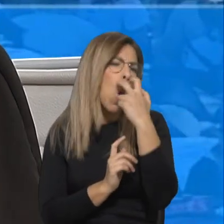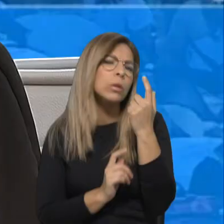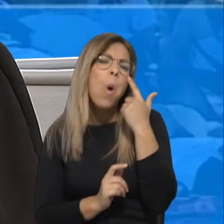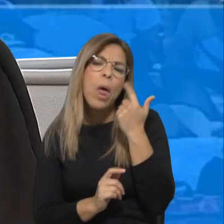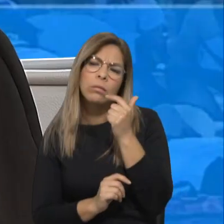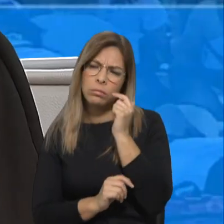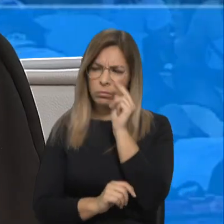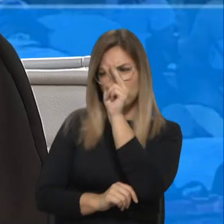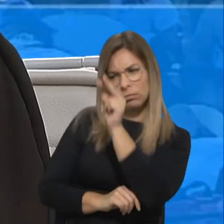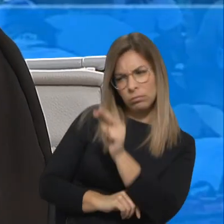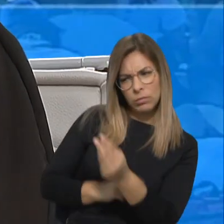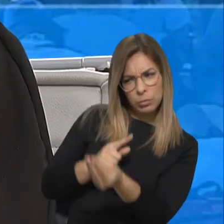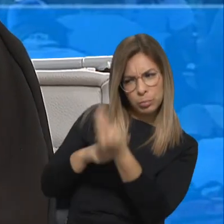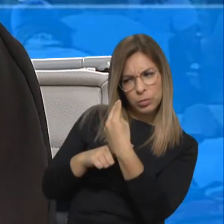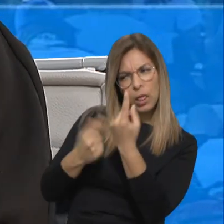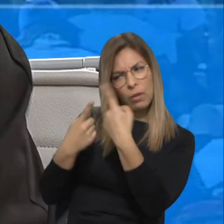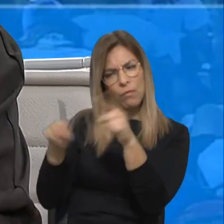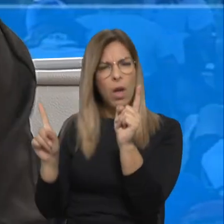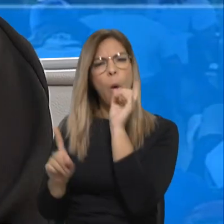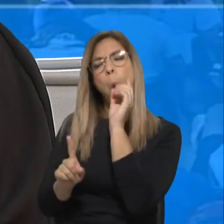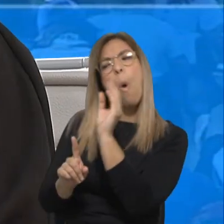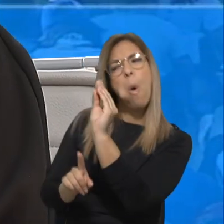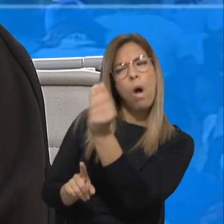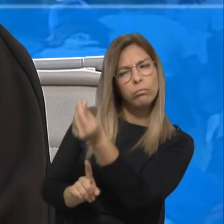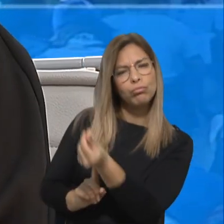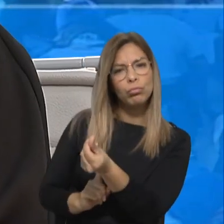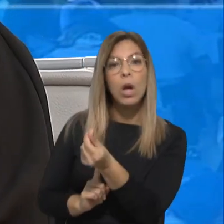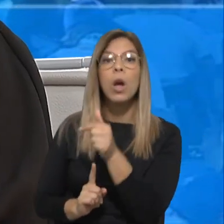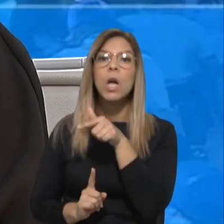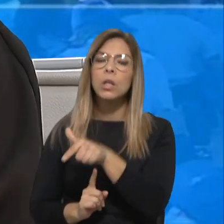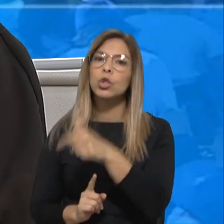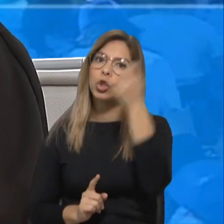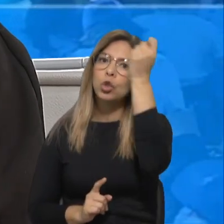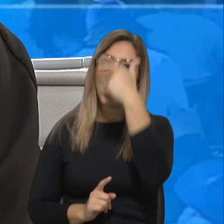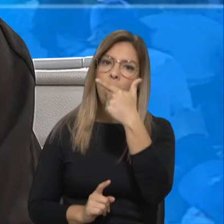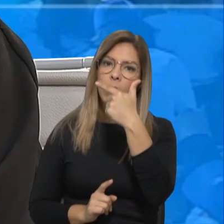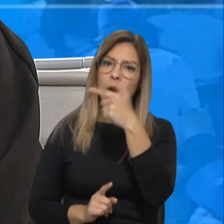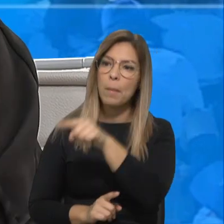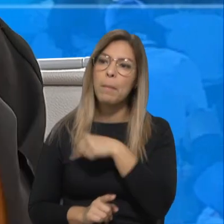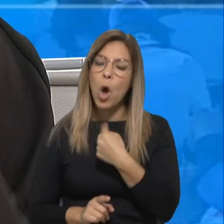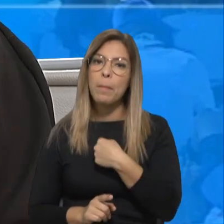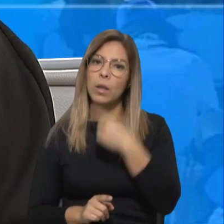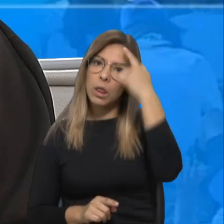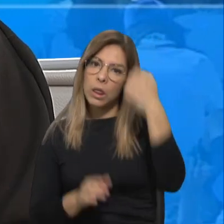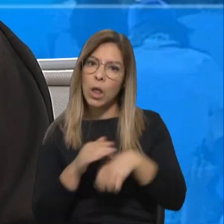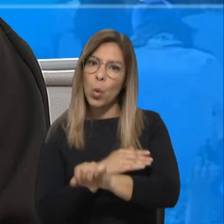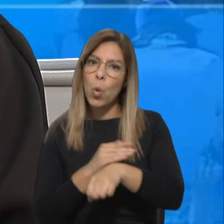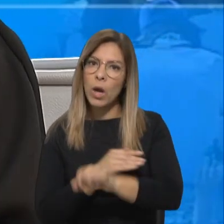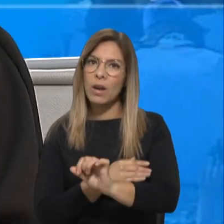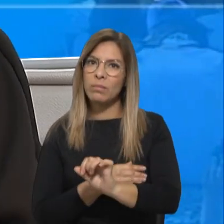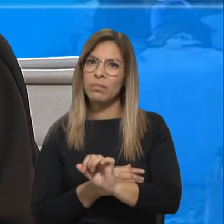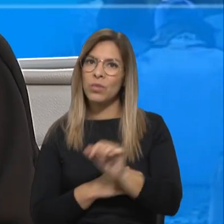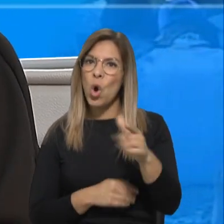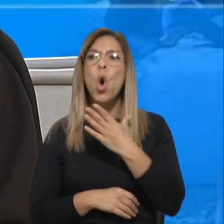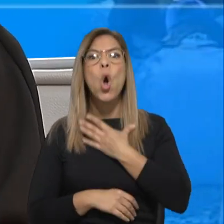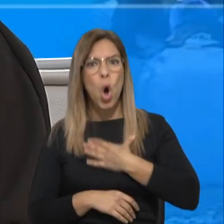ver um corpo diferente. E, portanto, no fundo, gera-se aqui uma história em que a tartaruga começa a perceber que gosta